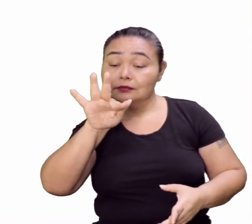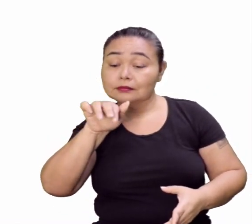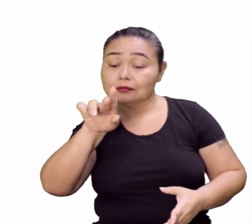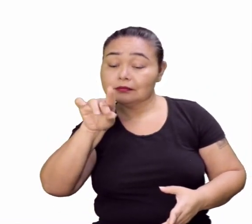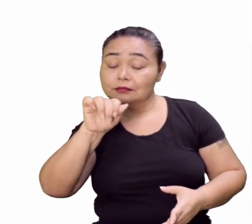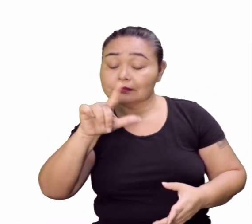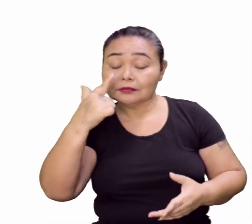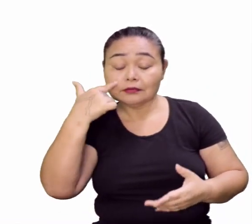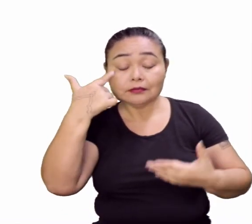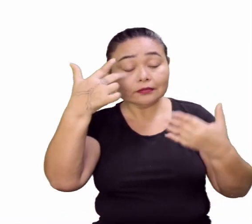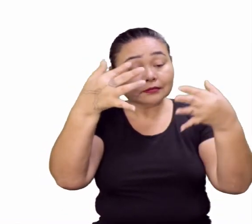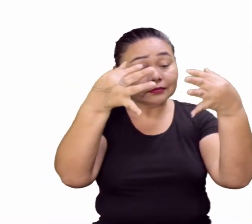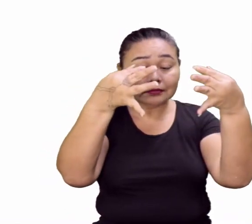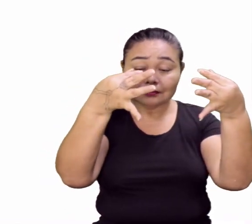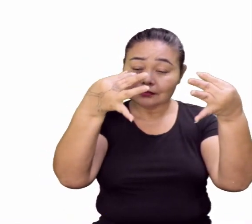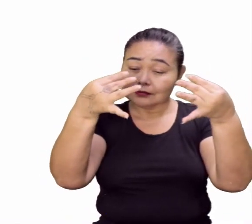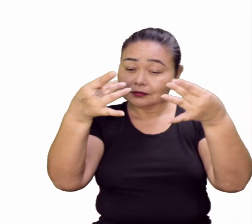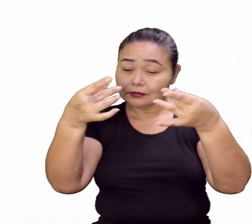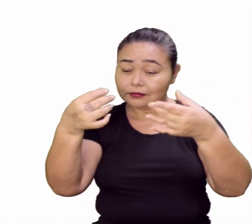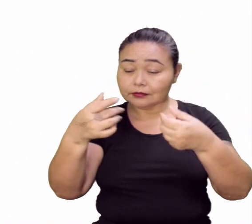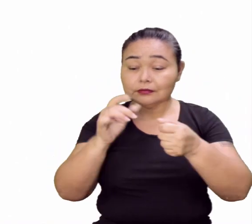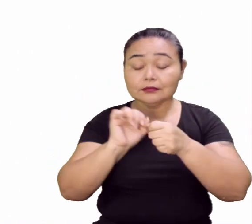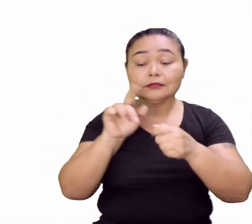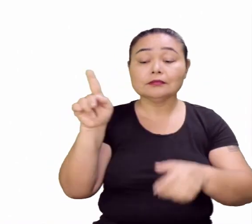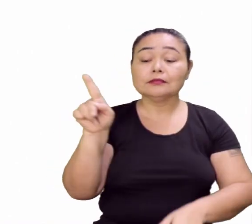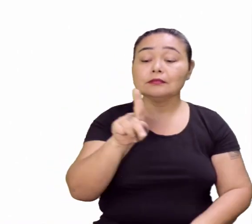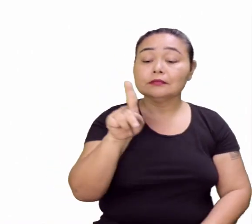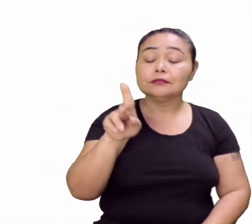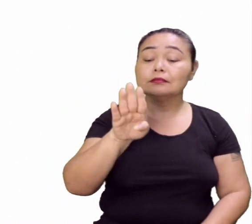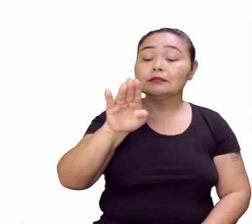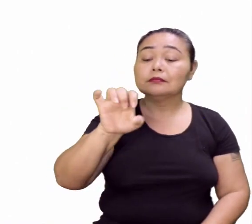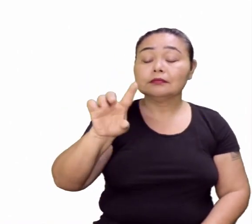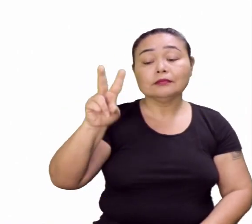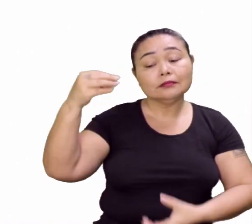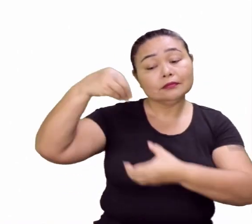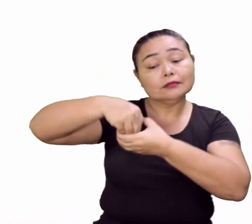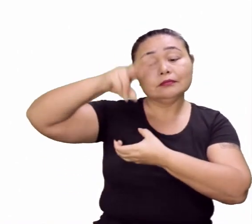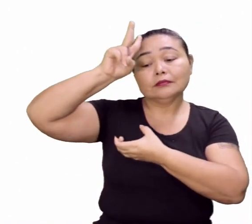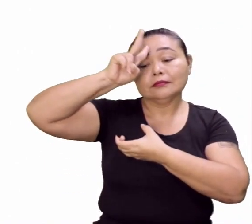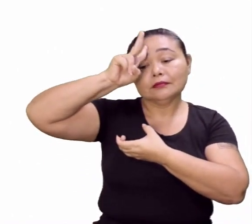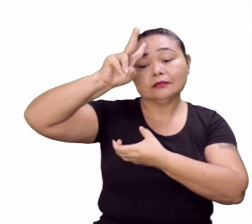bem detalhada com o professor Beto e Lorismar na história.